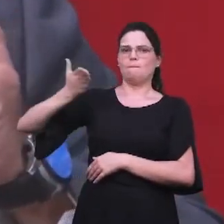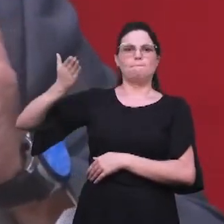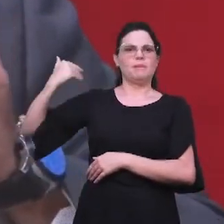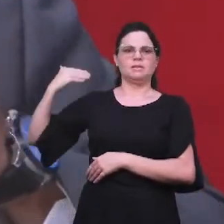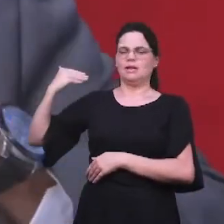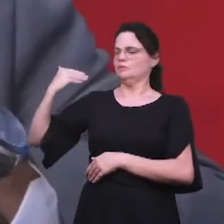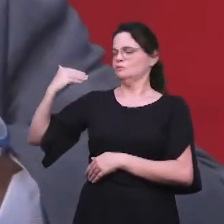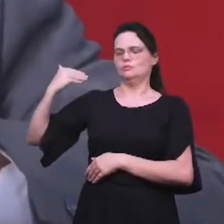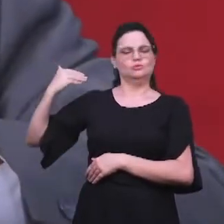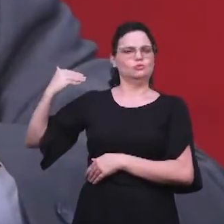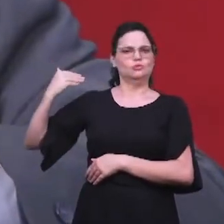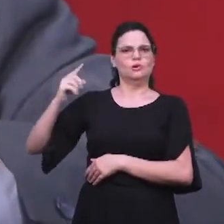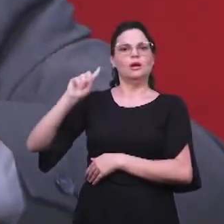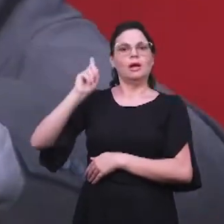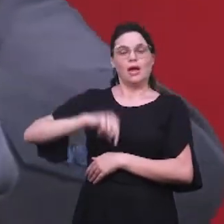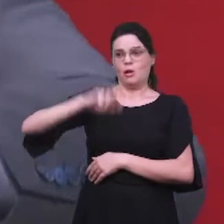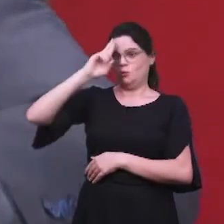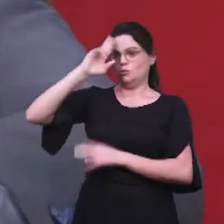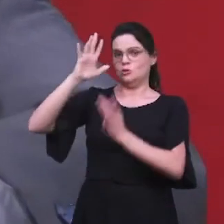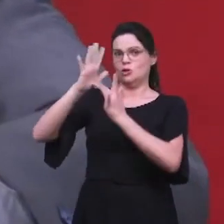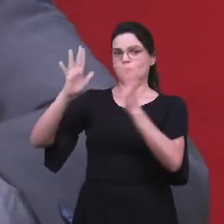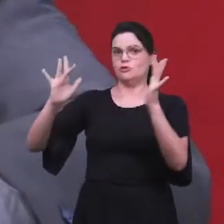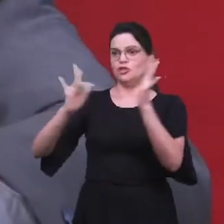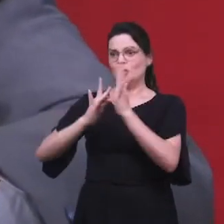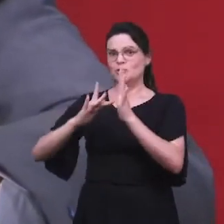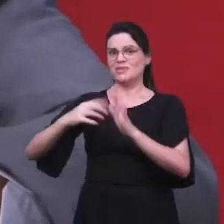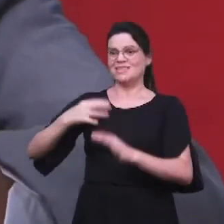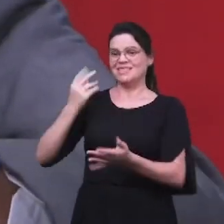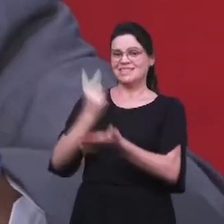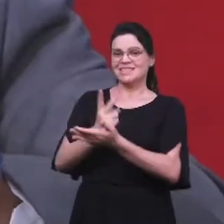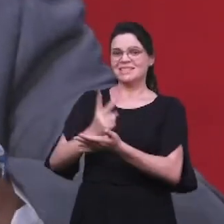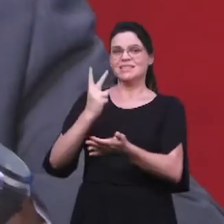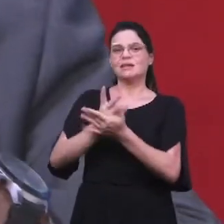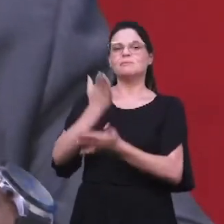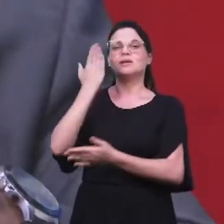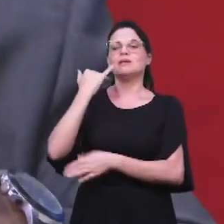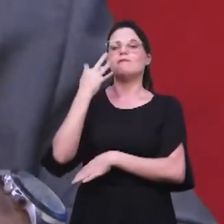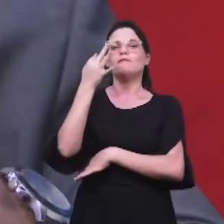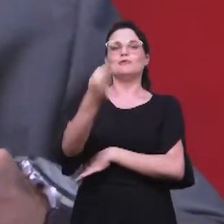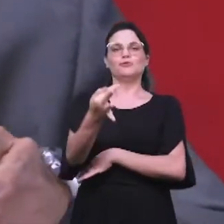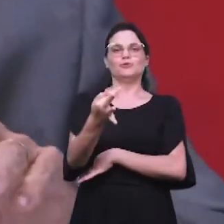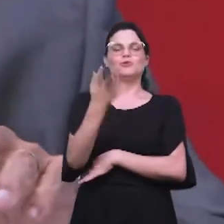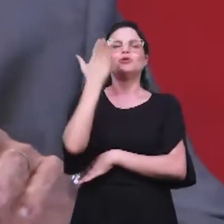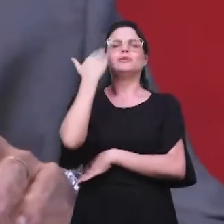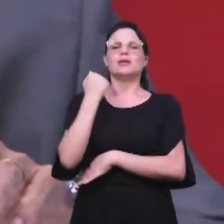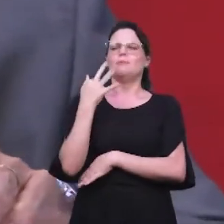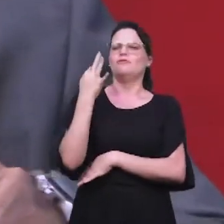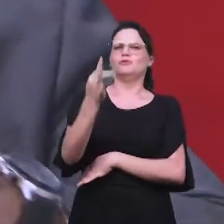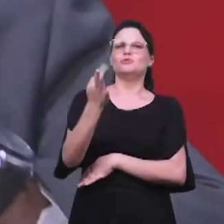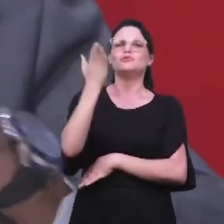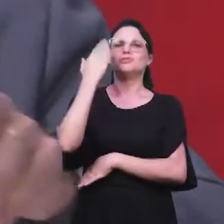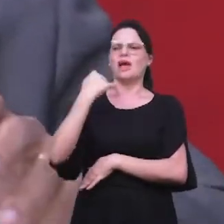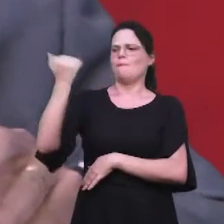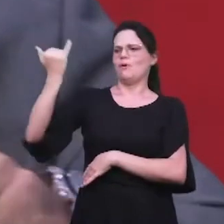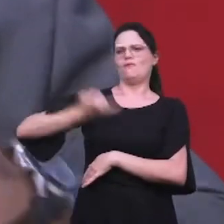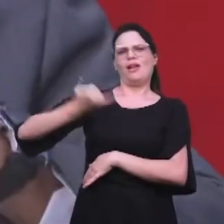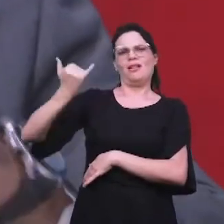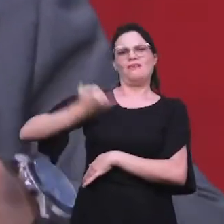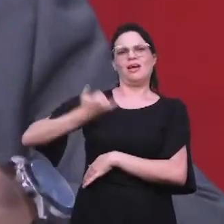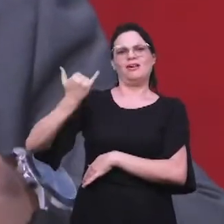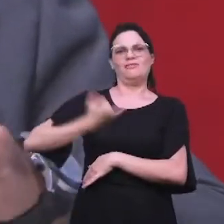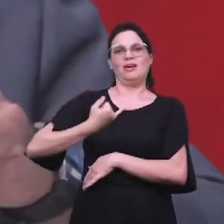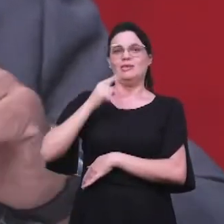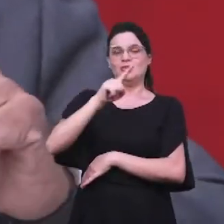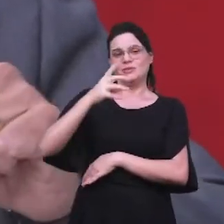de mim. É um Jesus que vai adiante das ovelhas. Nós às vezes pensamos assim, não, eu quero um Jesus, eu quero uma